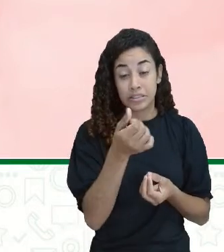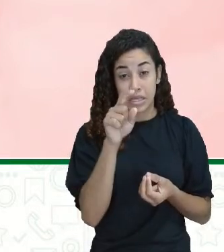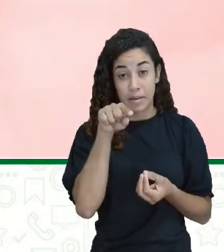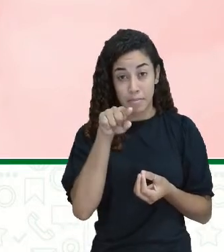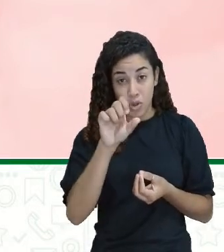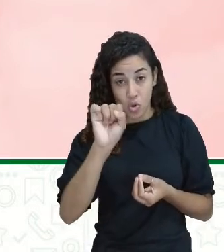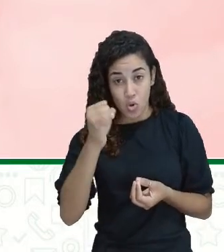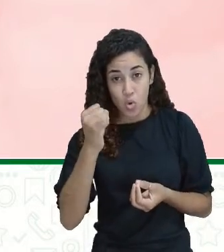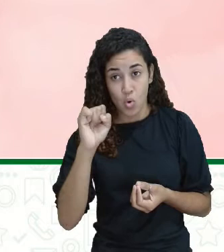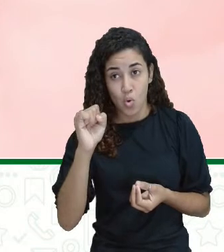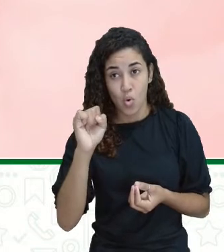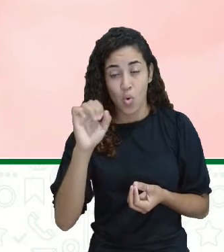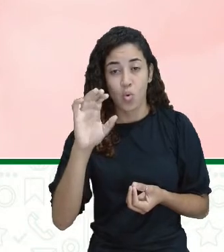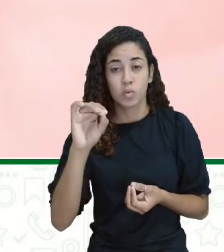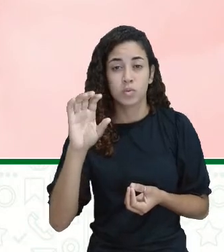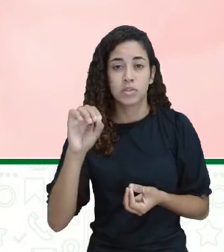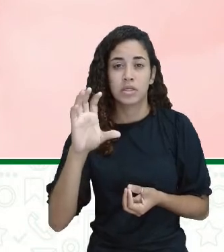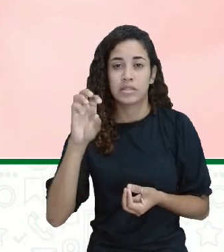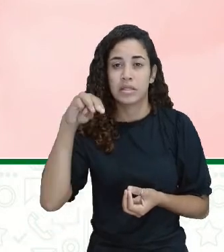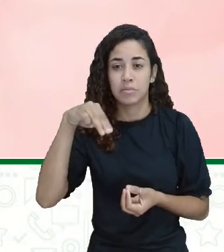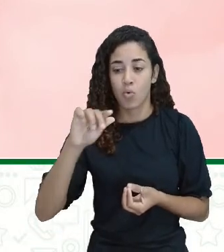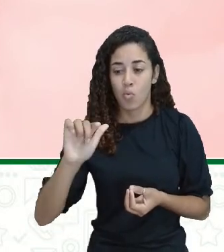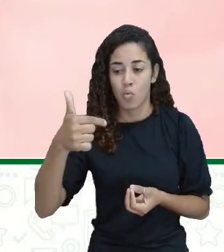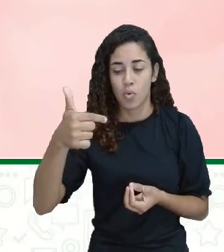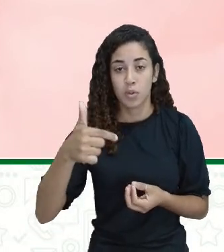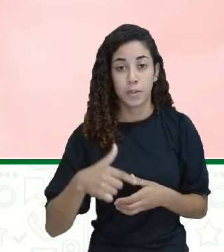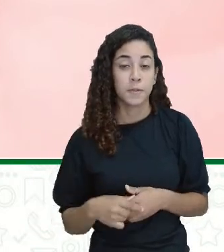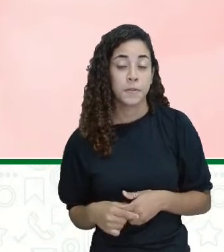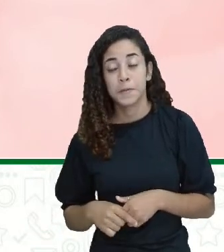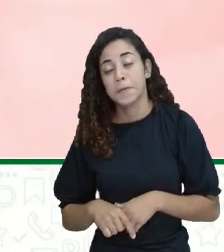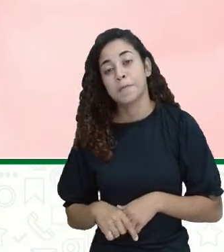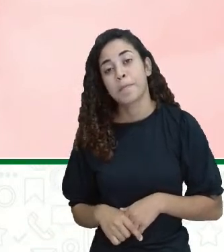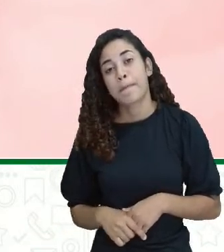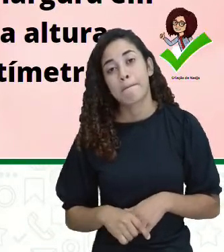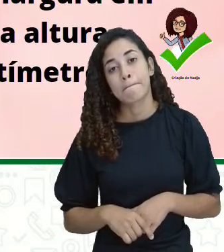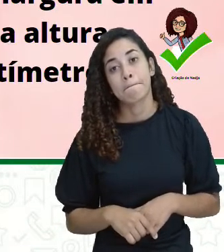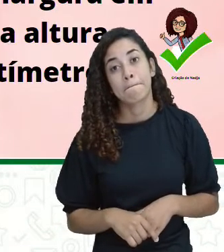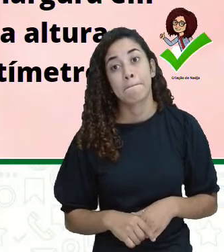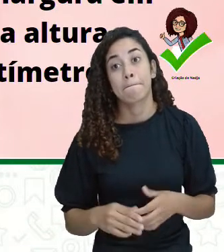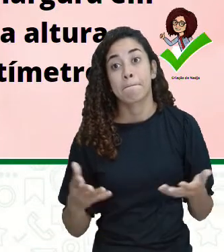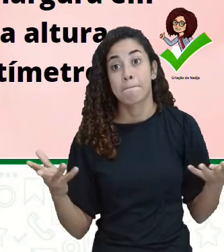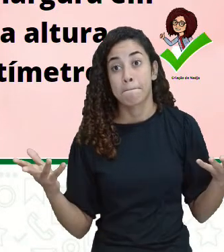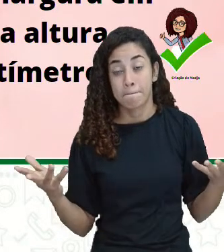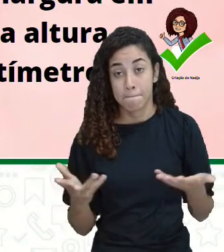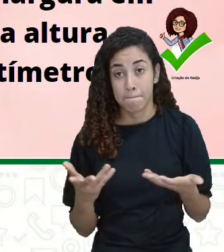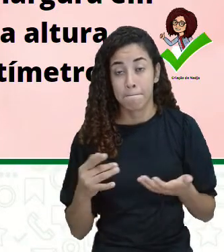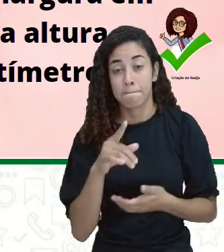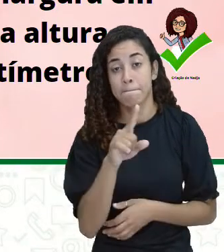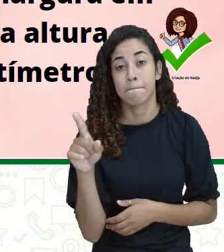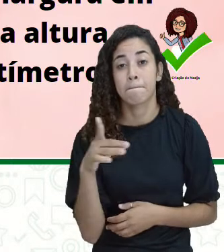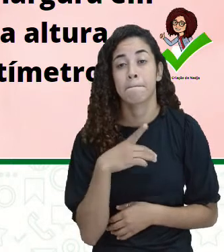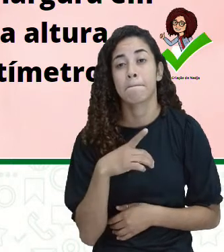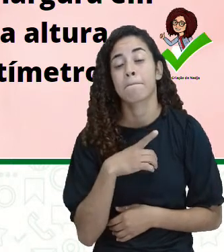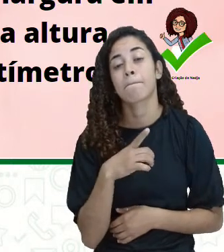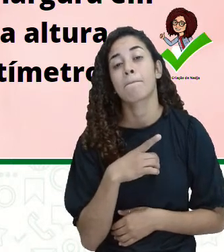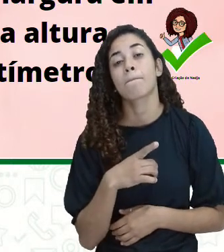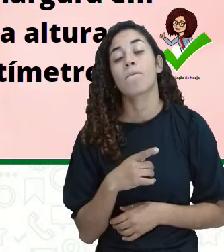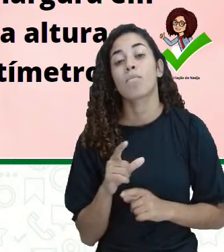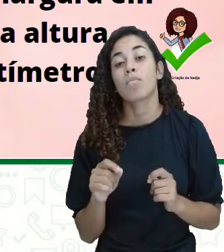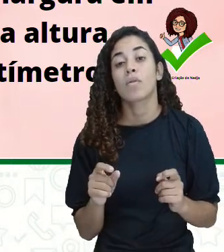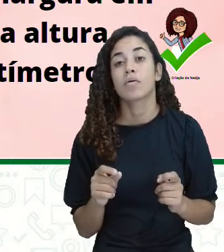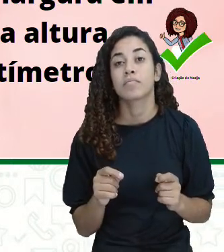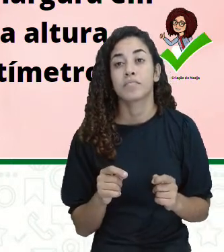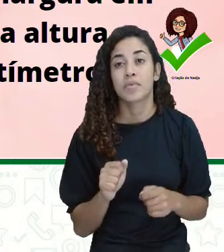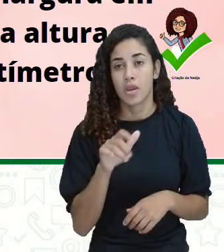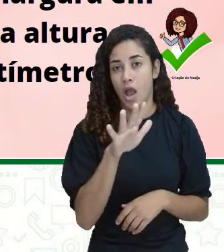16.800 centímetros quadrados, né? E aí, vocês têm que a